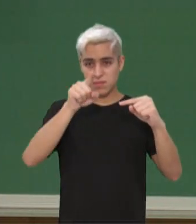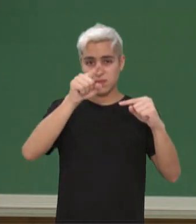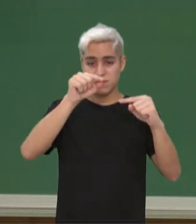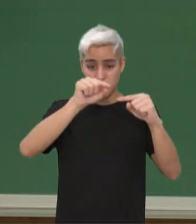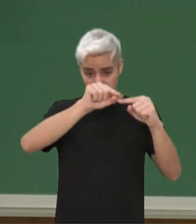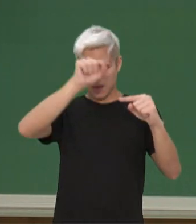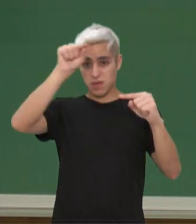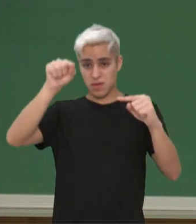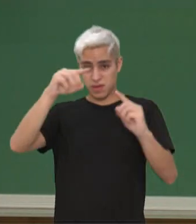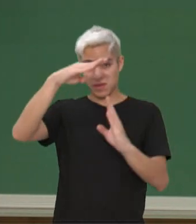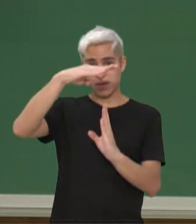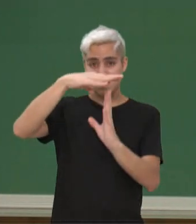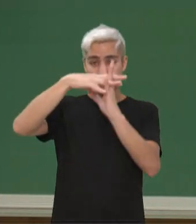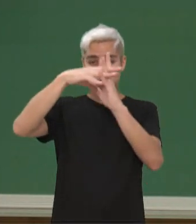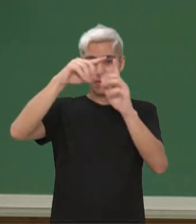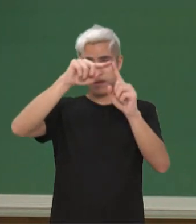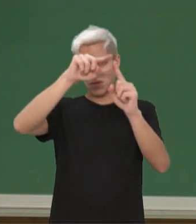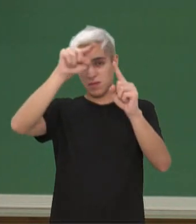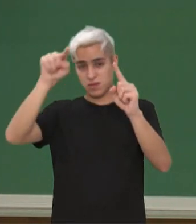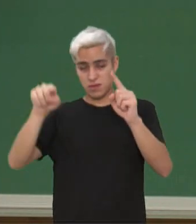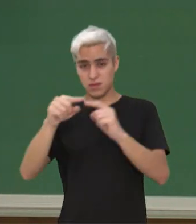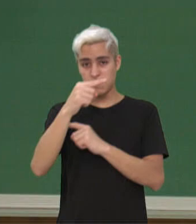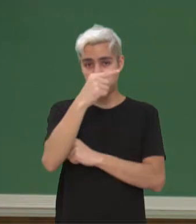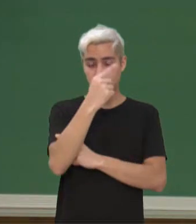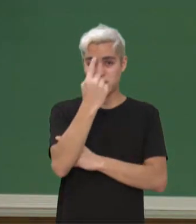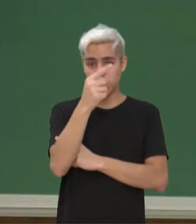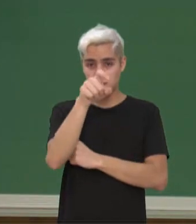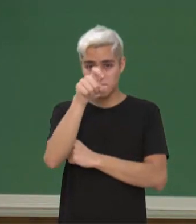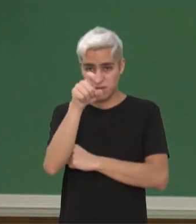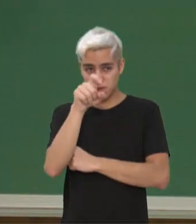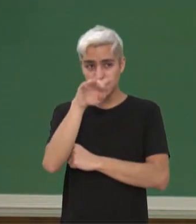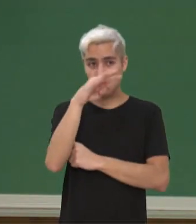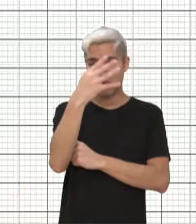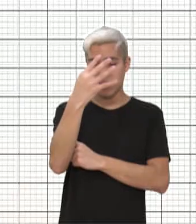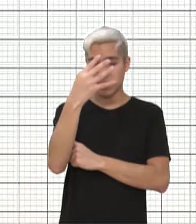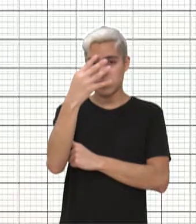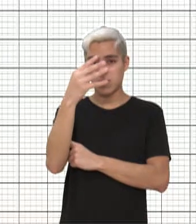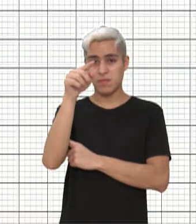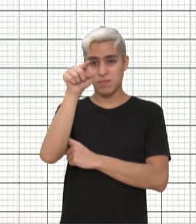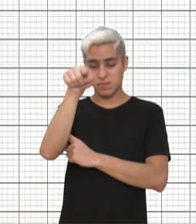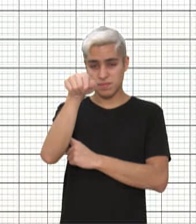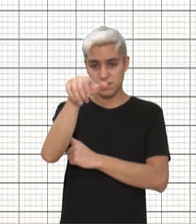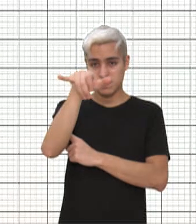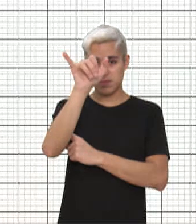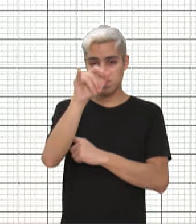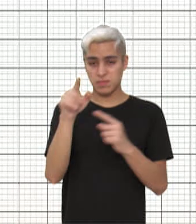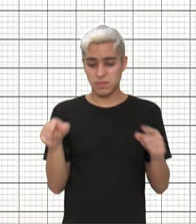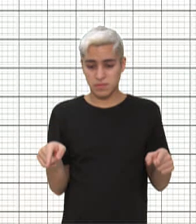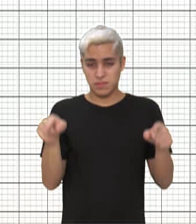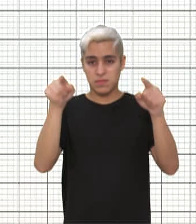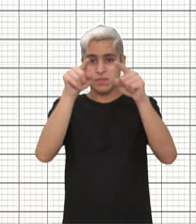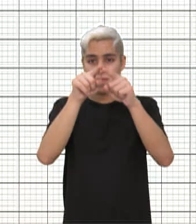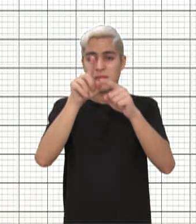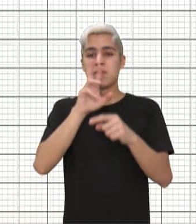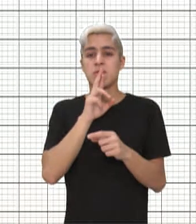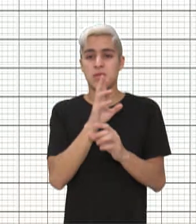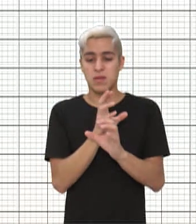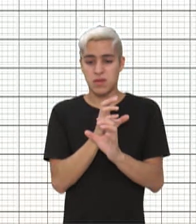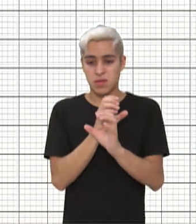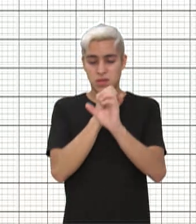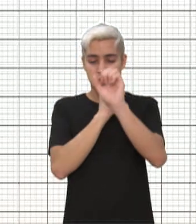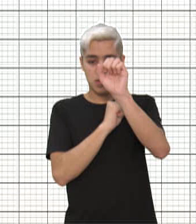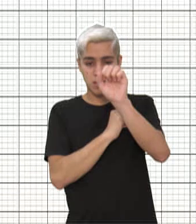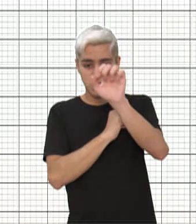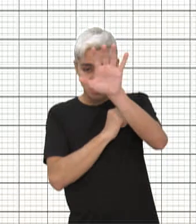aqui nas coordenadas menos 1 para x e 4 para y. Esse é o resultado do esboço